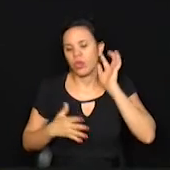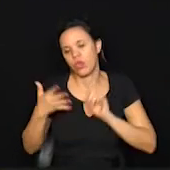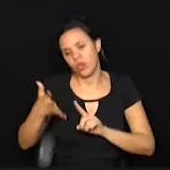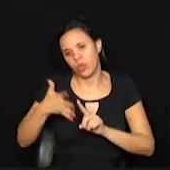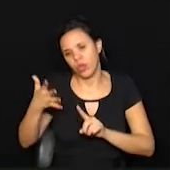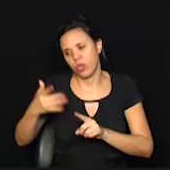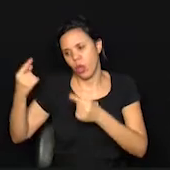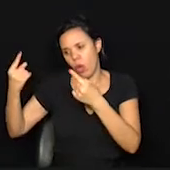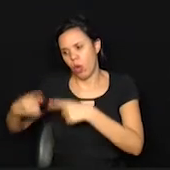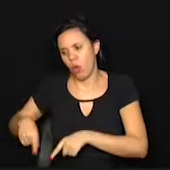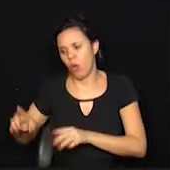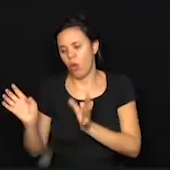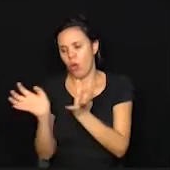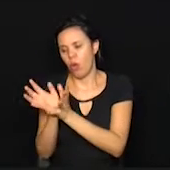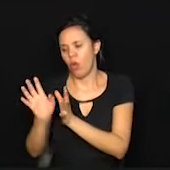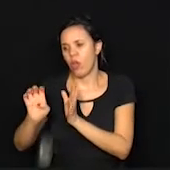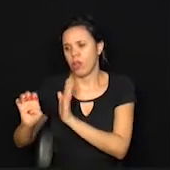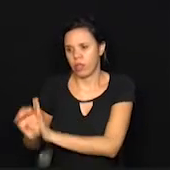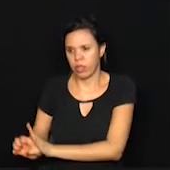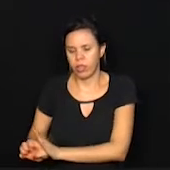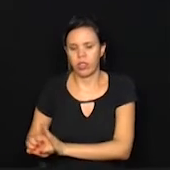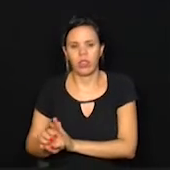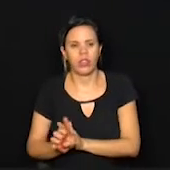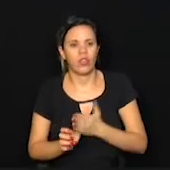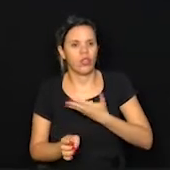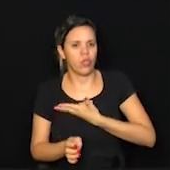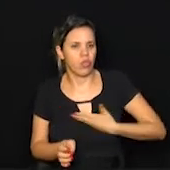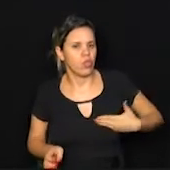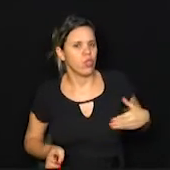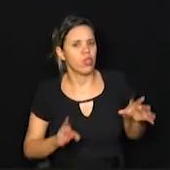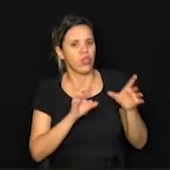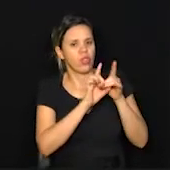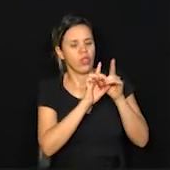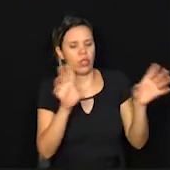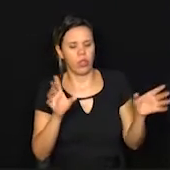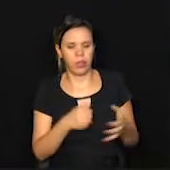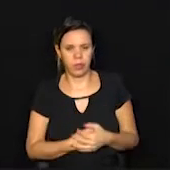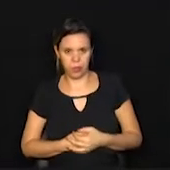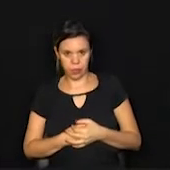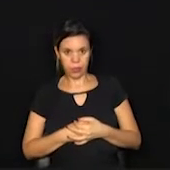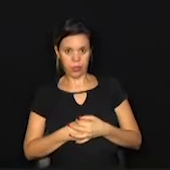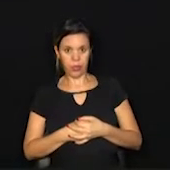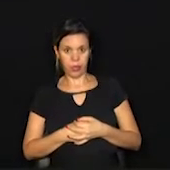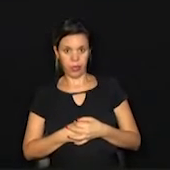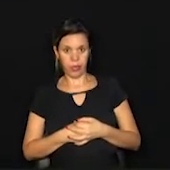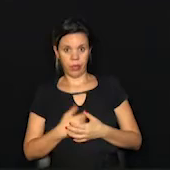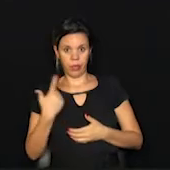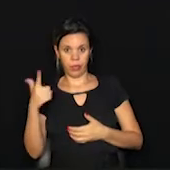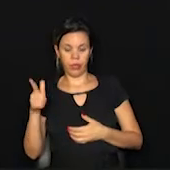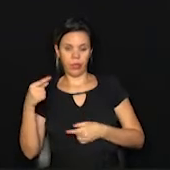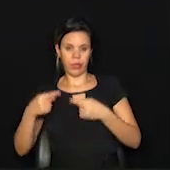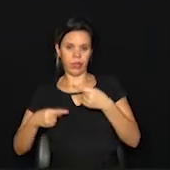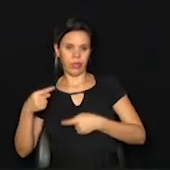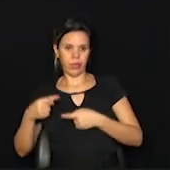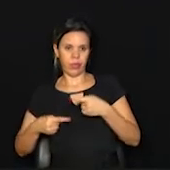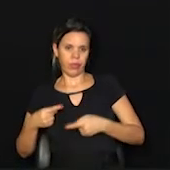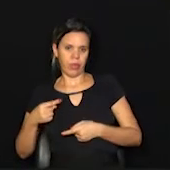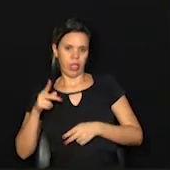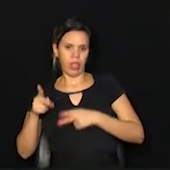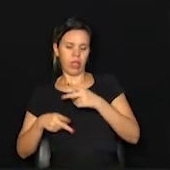contra a esquerda quando os governos populares com os governos Democráticos Então é isso é um discurso e o outro discurso é o discurso